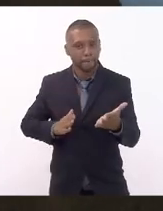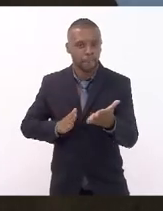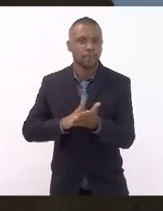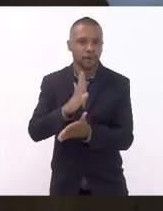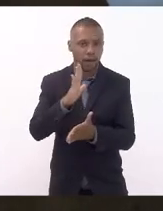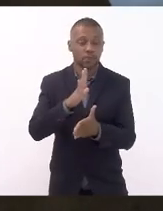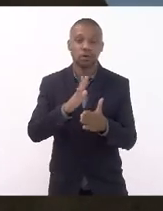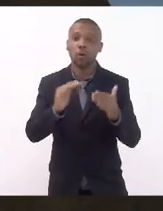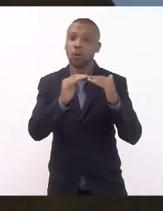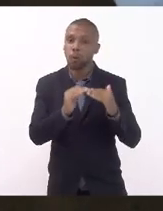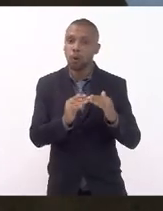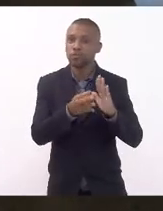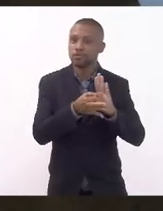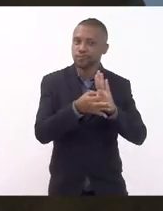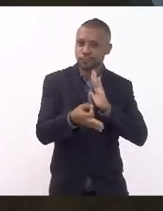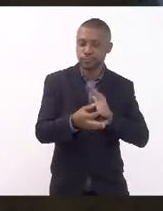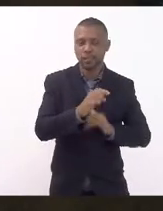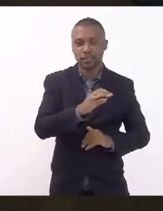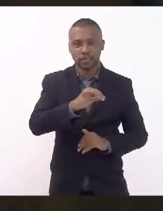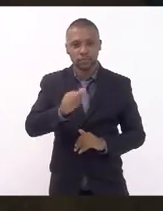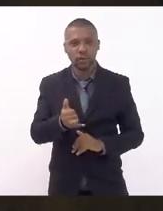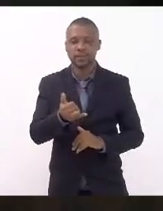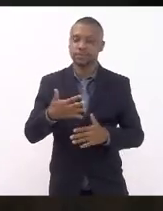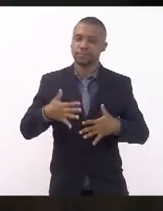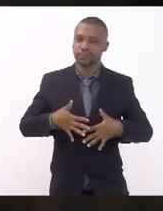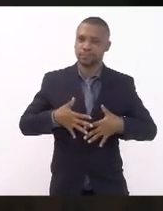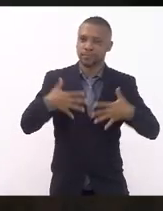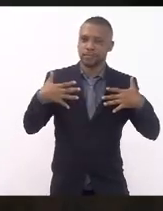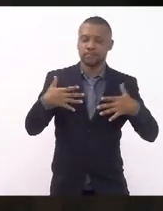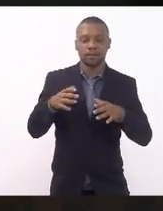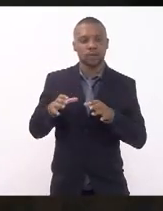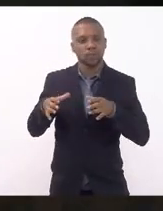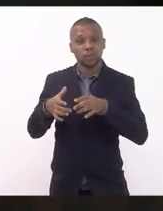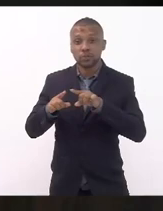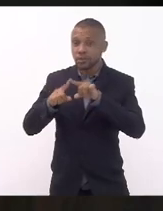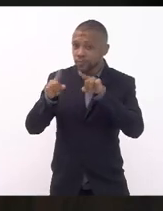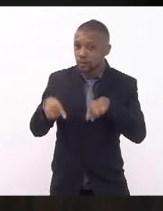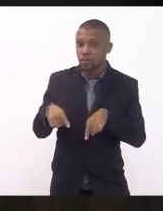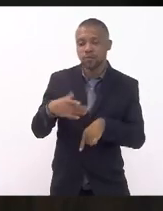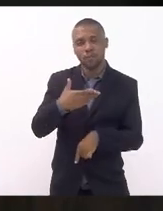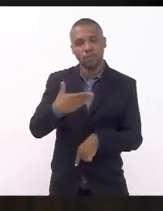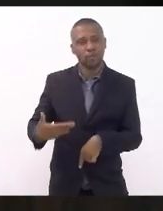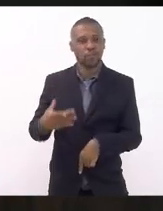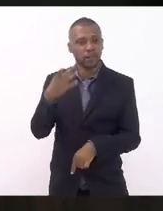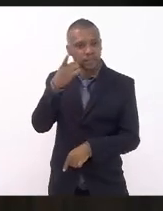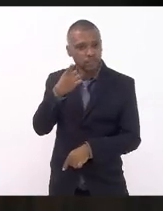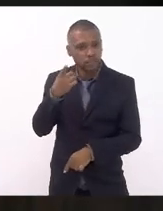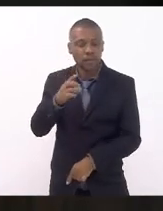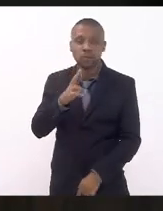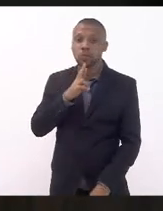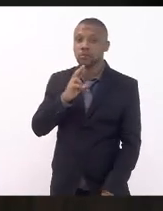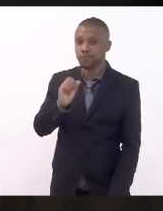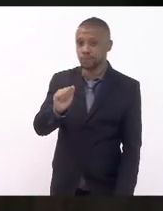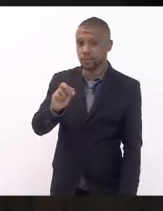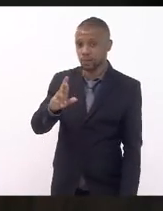o parecer da CCJ com muito prazer. Obrigado. Pela Comissão de Servidores Públicos, deputado Rodrigo Amorim.